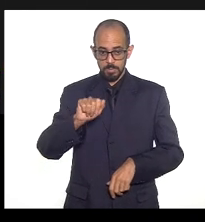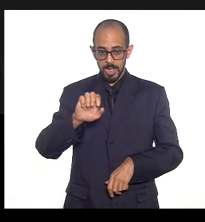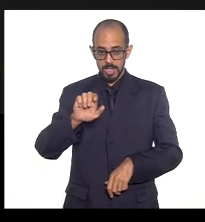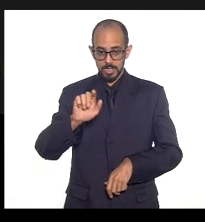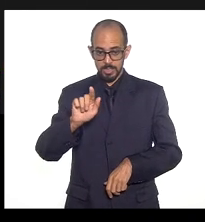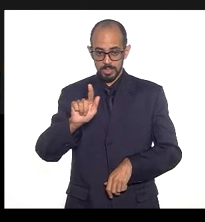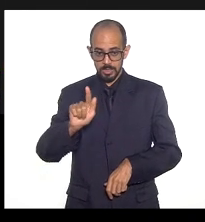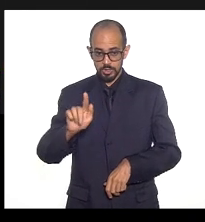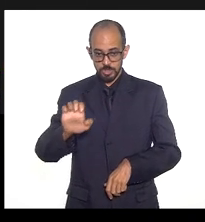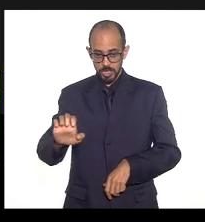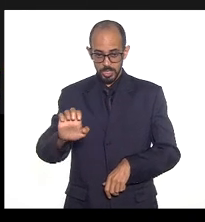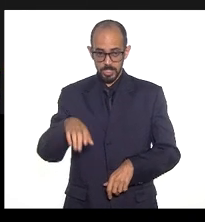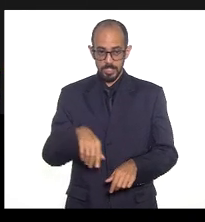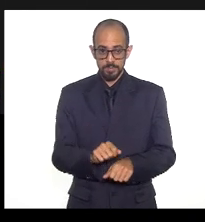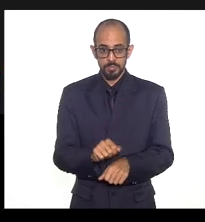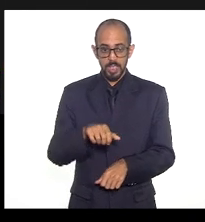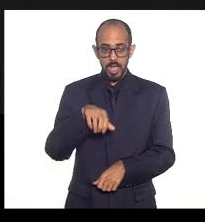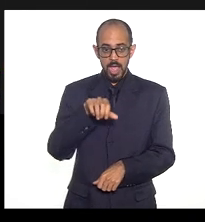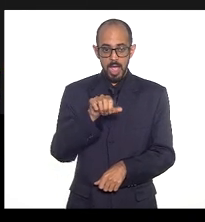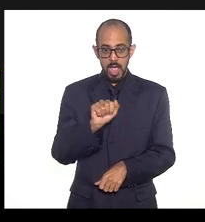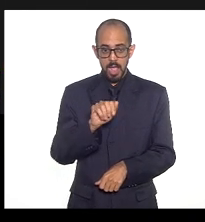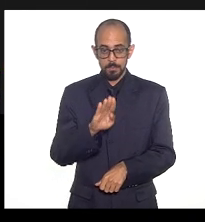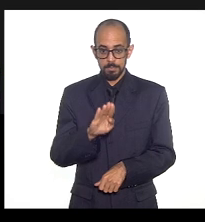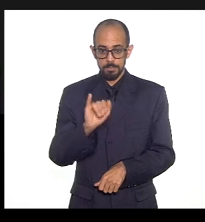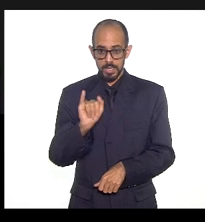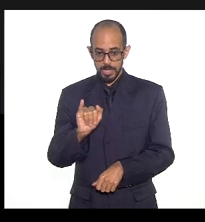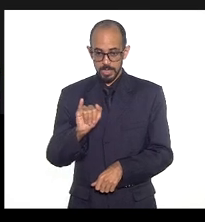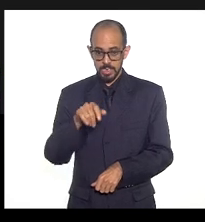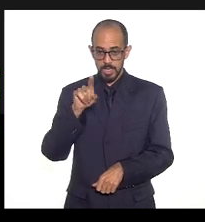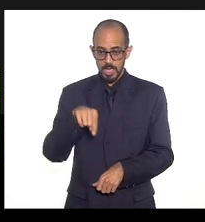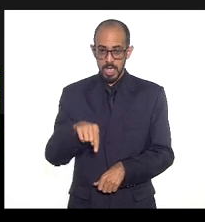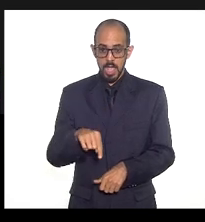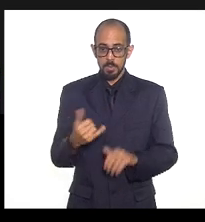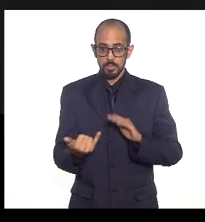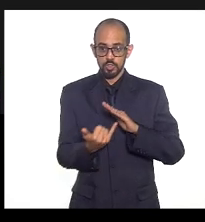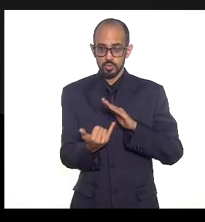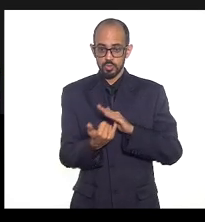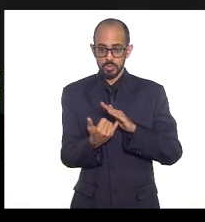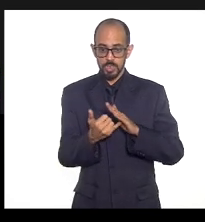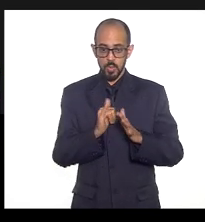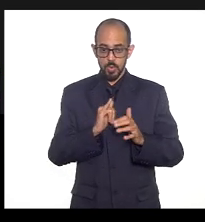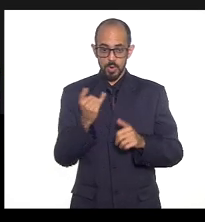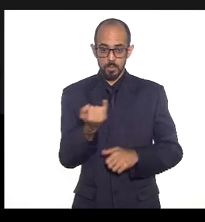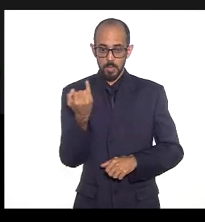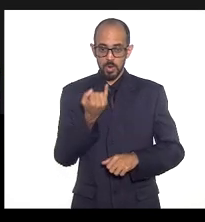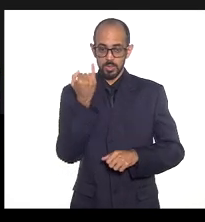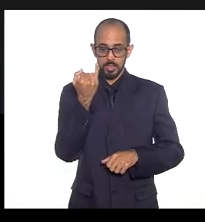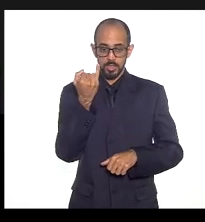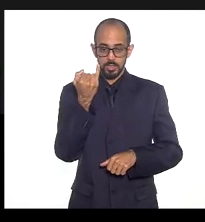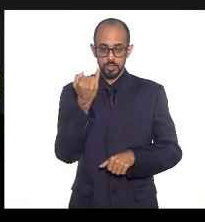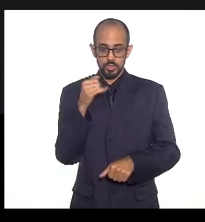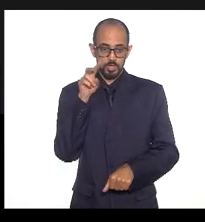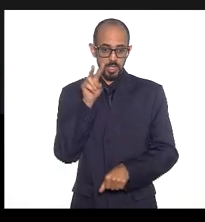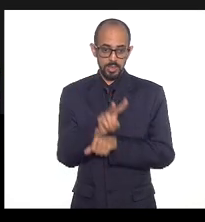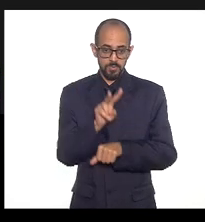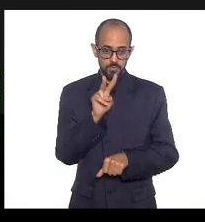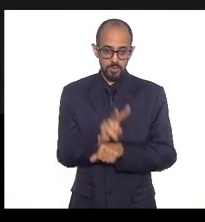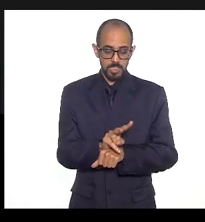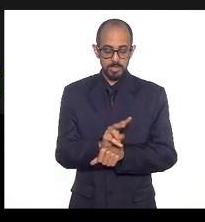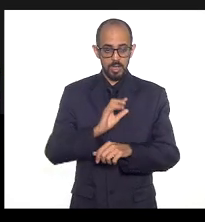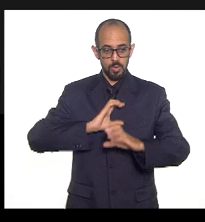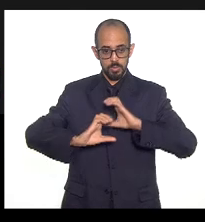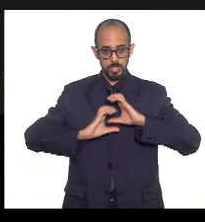aqui presente. A ABI, nós sabemos, é uma entidade muito importante, não só em defesa da pauta da comunicação,